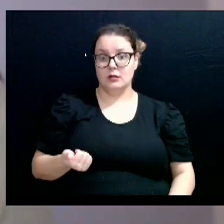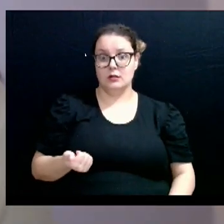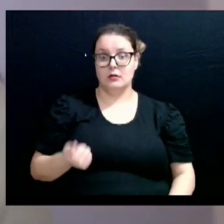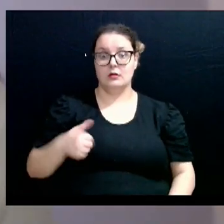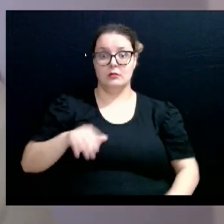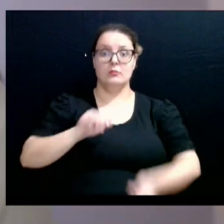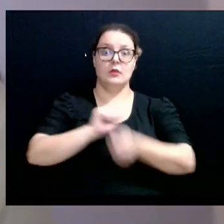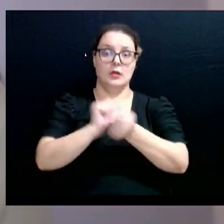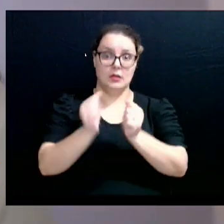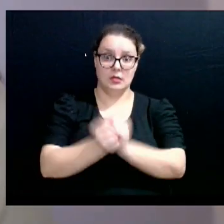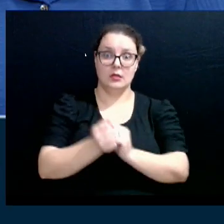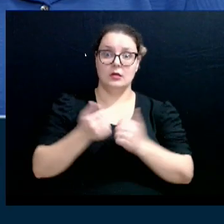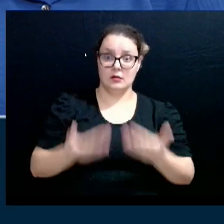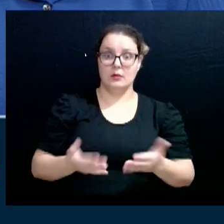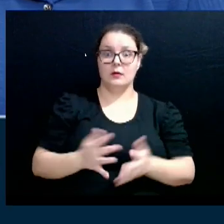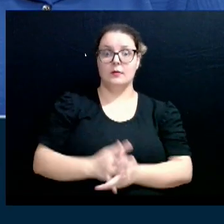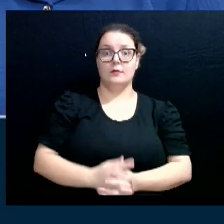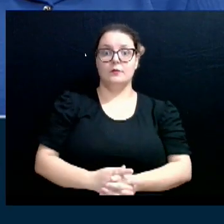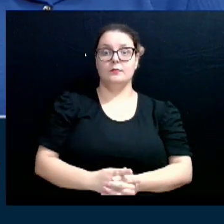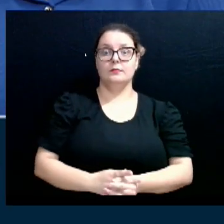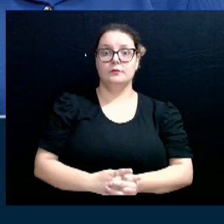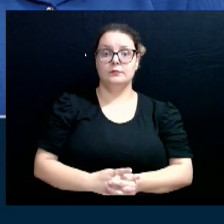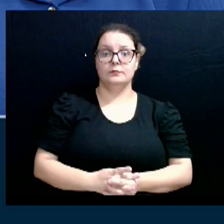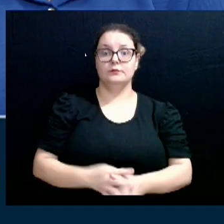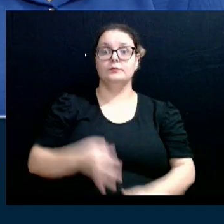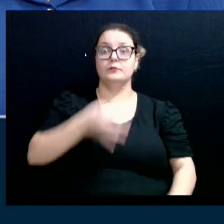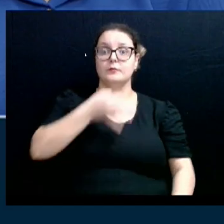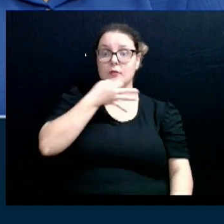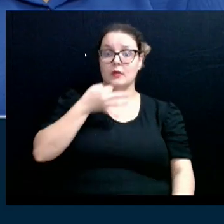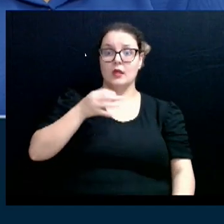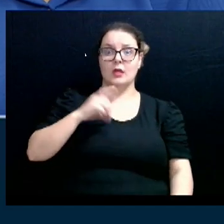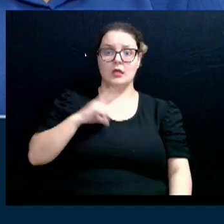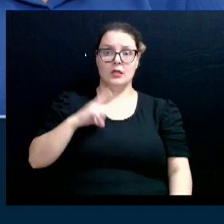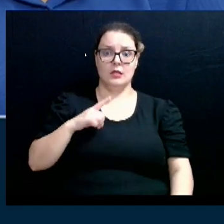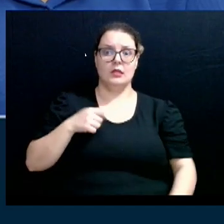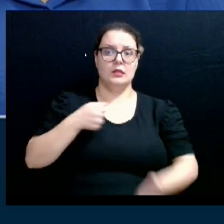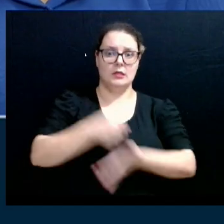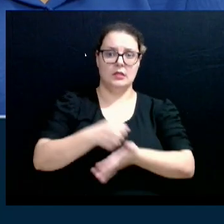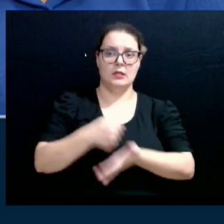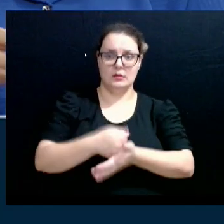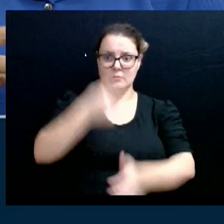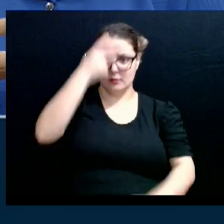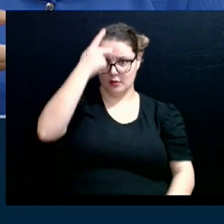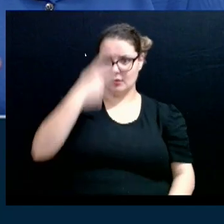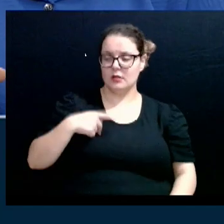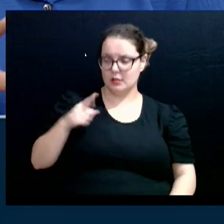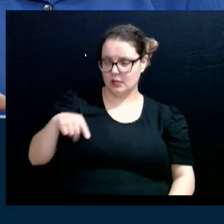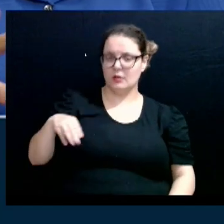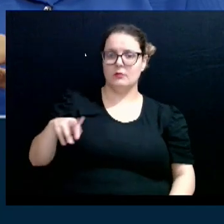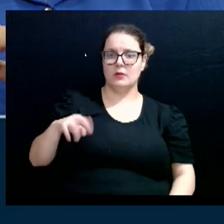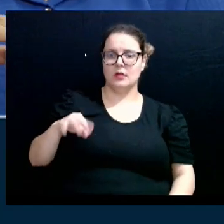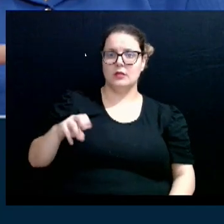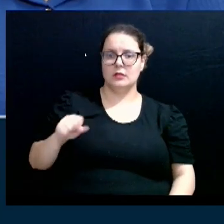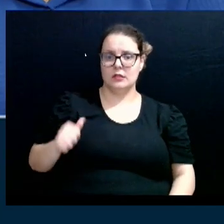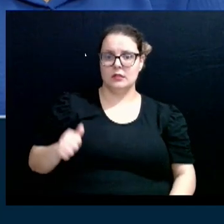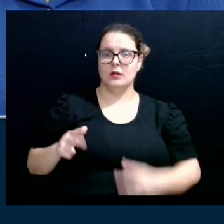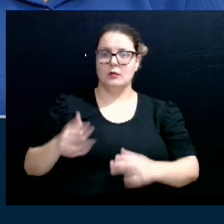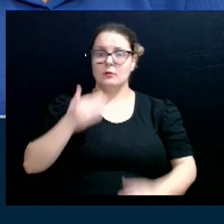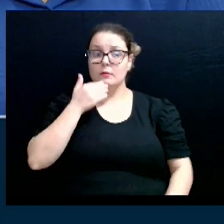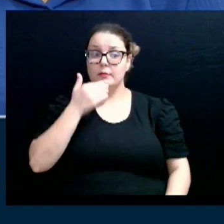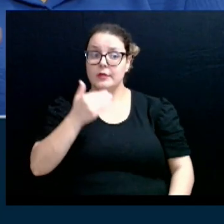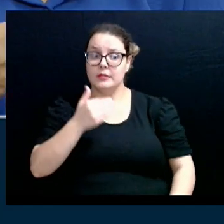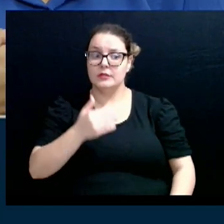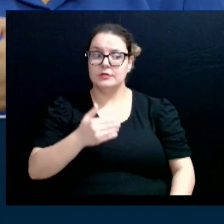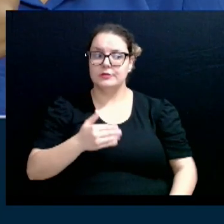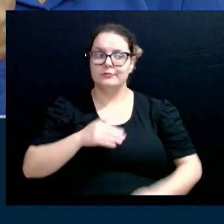ele. Excelente. Existe uma cobrança interna, né, Marisa, como se pedir ajuda fosse um fracasso, quando